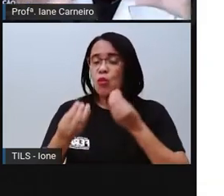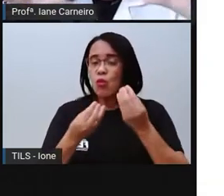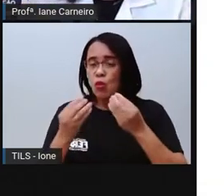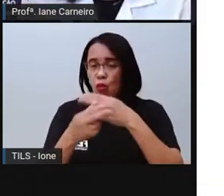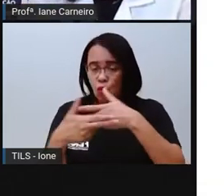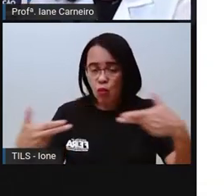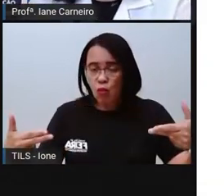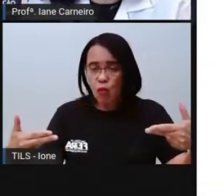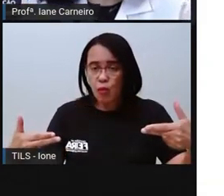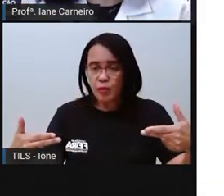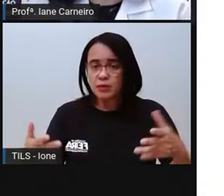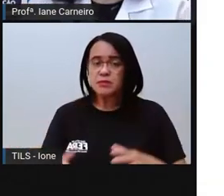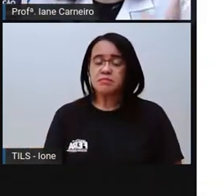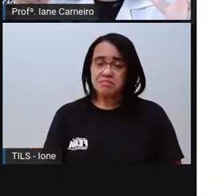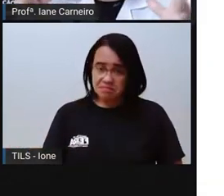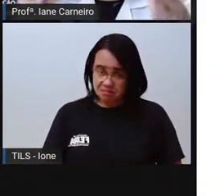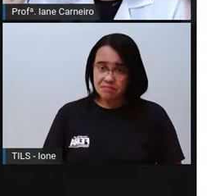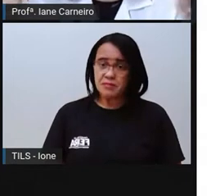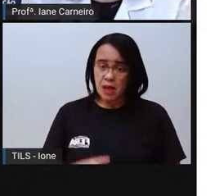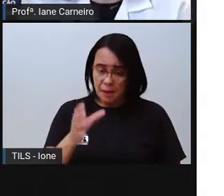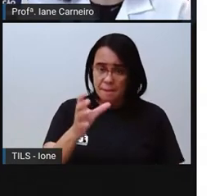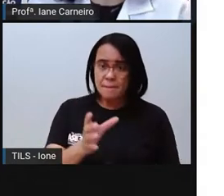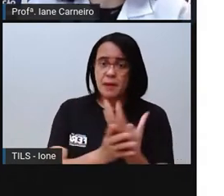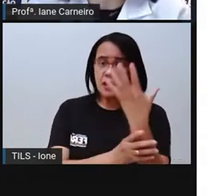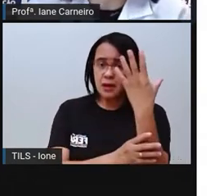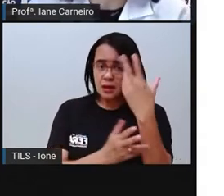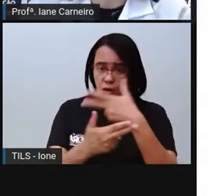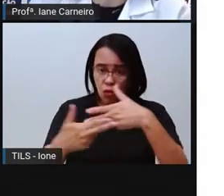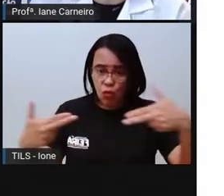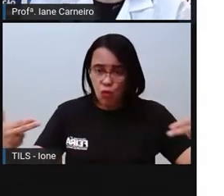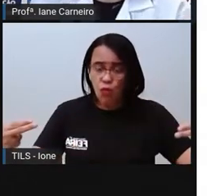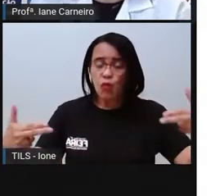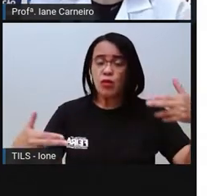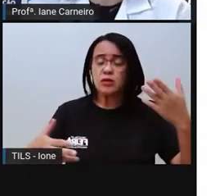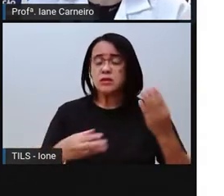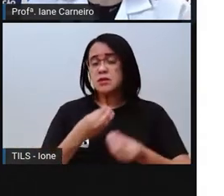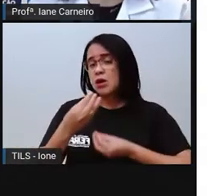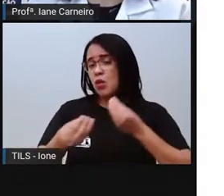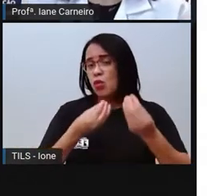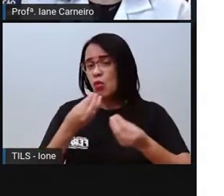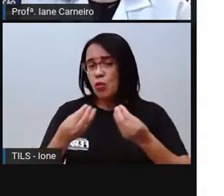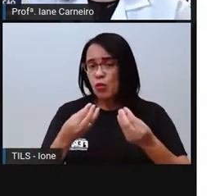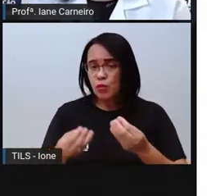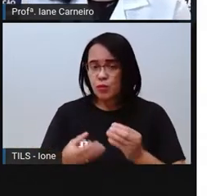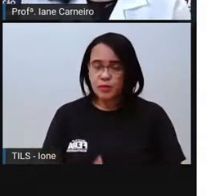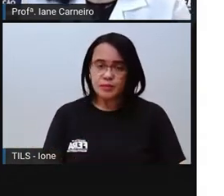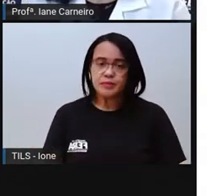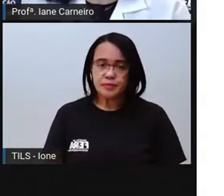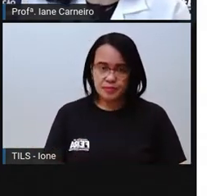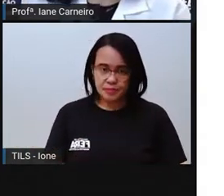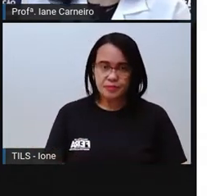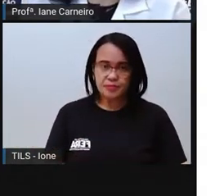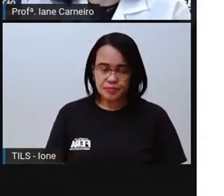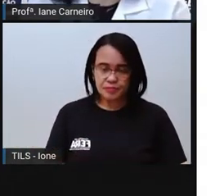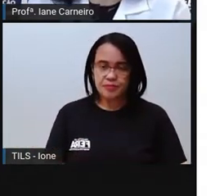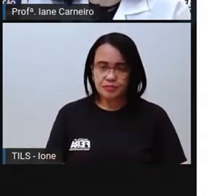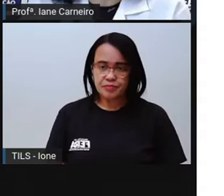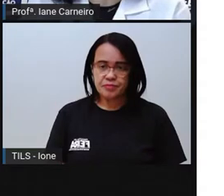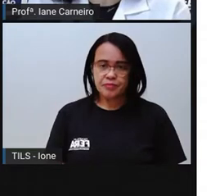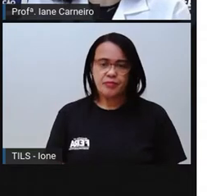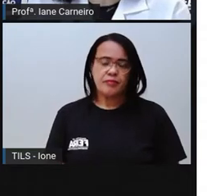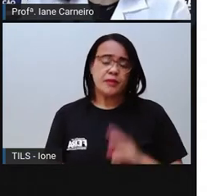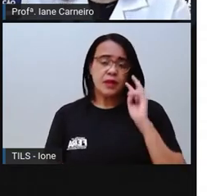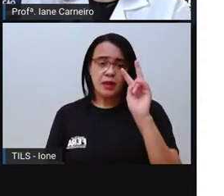coisas que aparecem, né, alguns objetos que aparecem nas ruas. E aí a Pró colocou essa imagem aqui para a gente